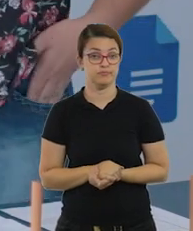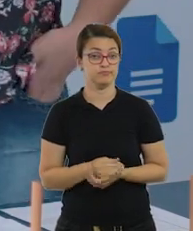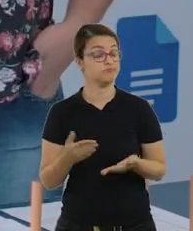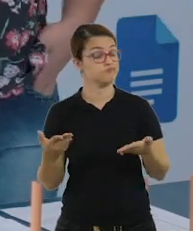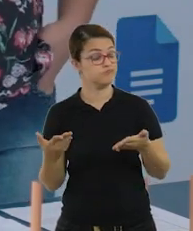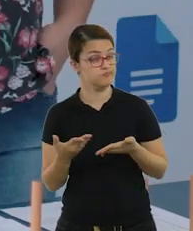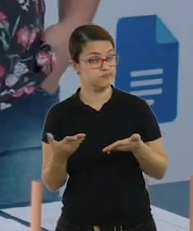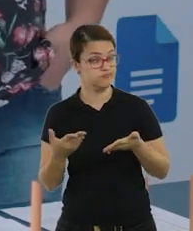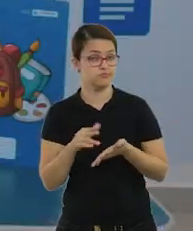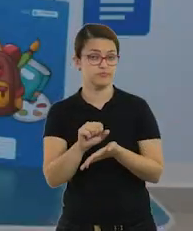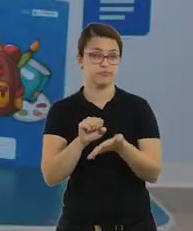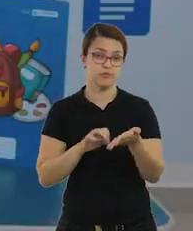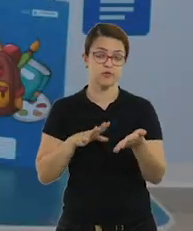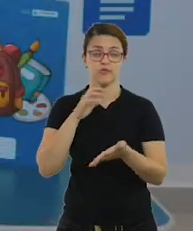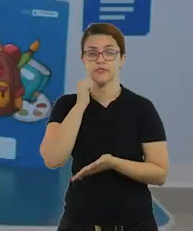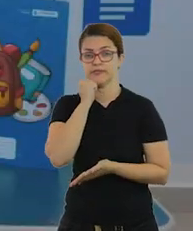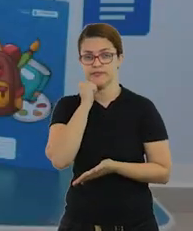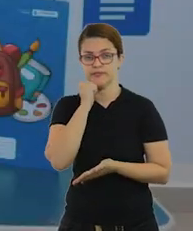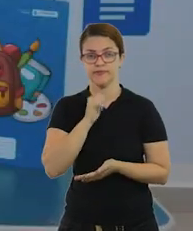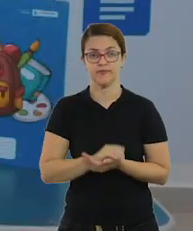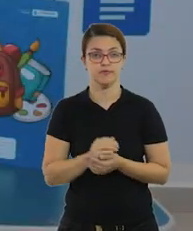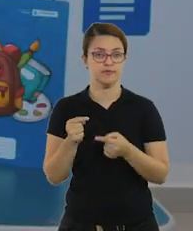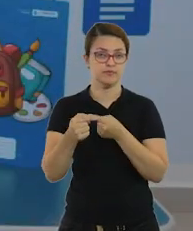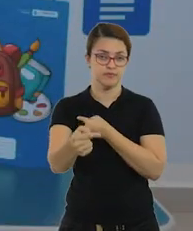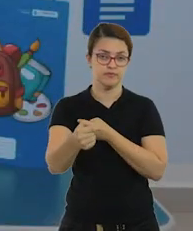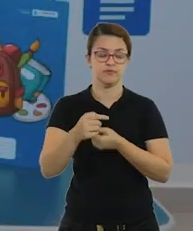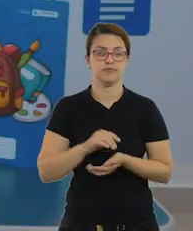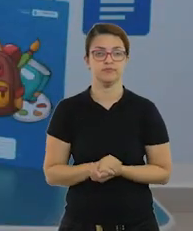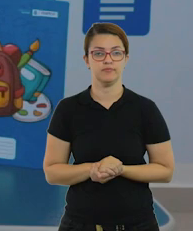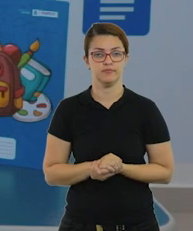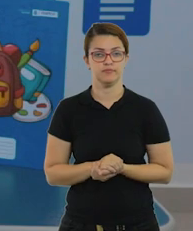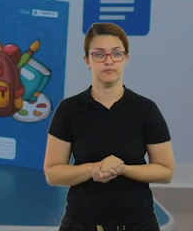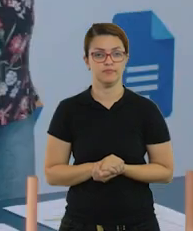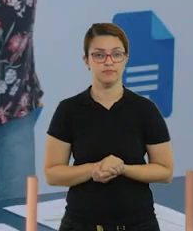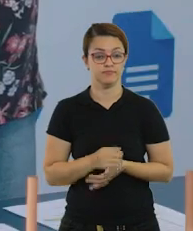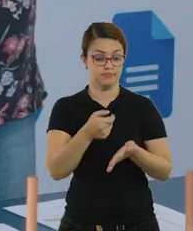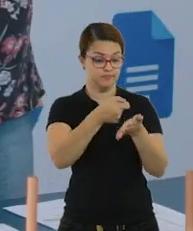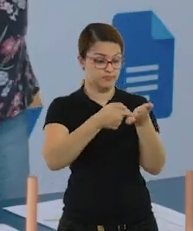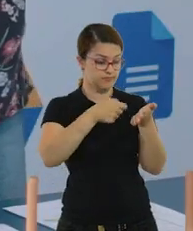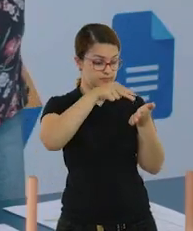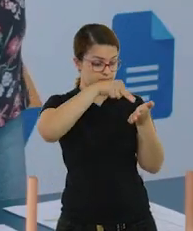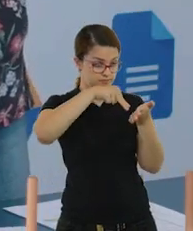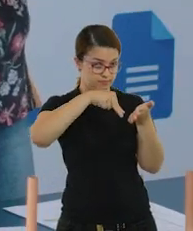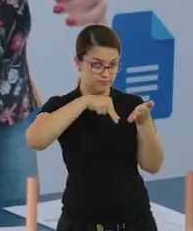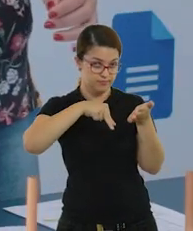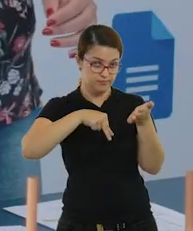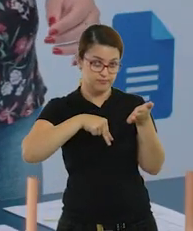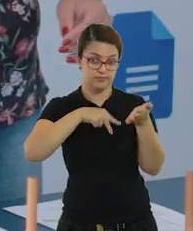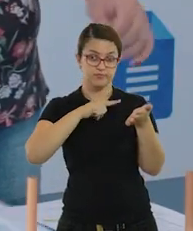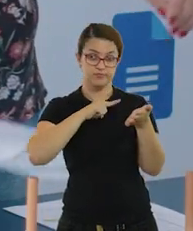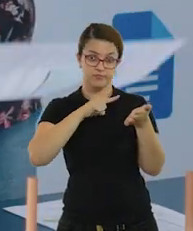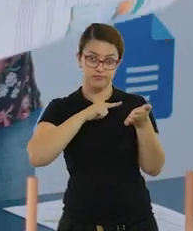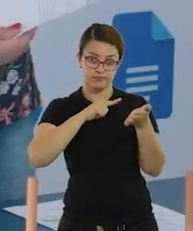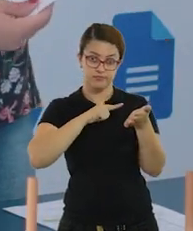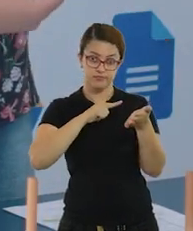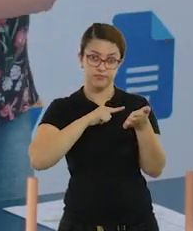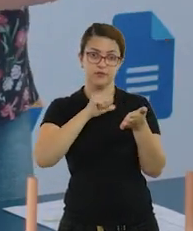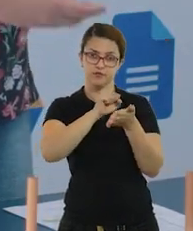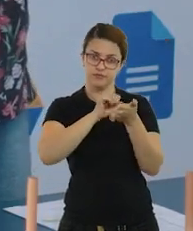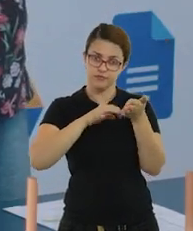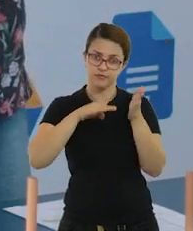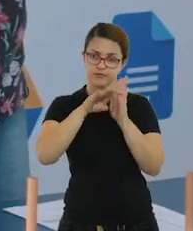E aí tem a segunda parte, que é da aula de ciências dessa semana. Você vai ler um texto que tem aí na